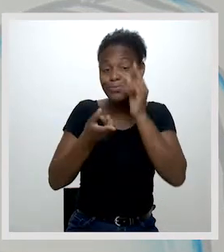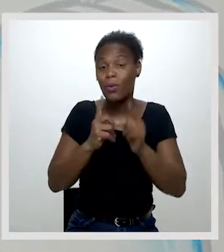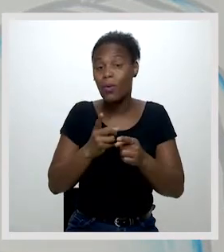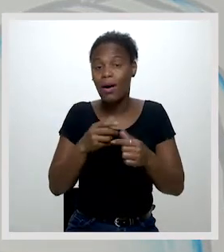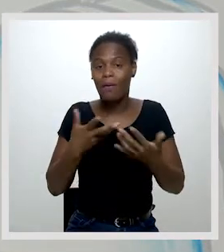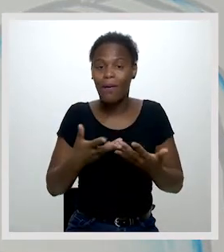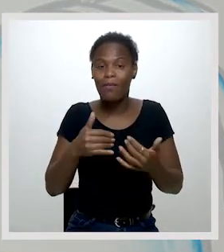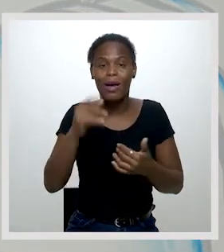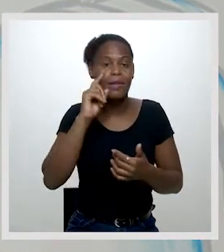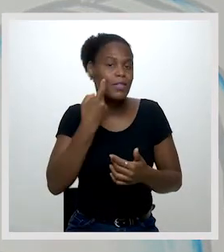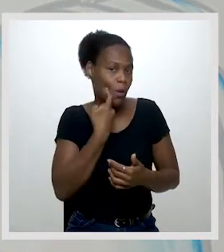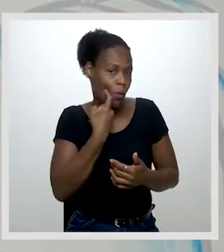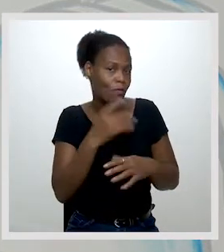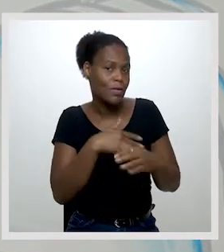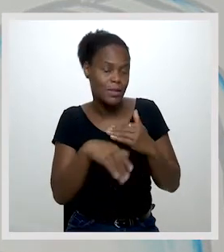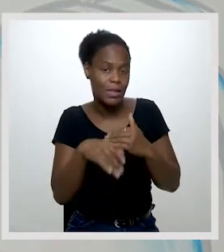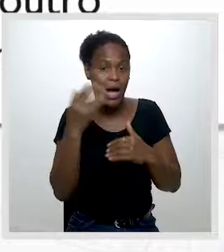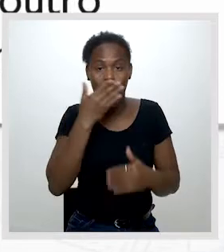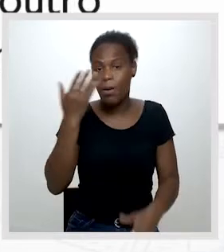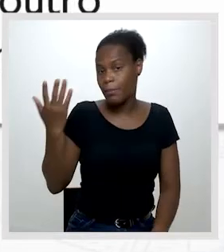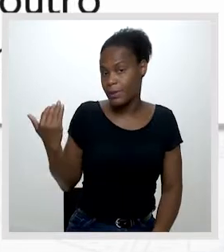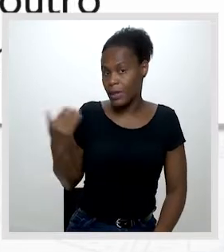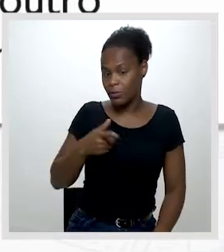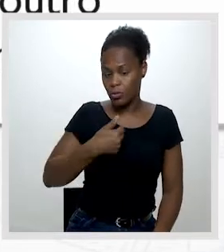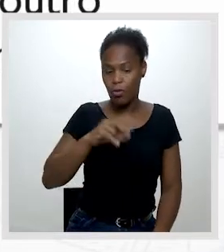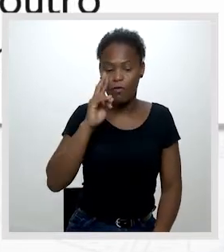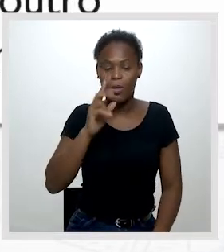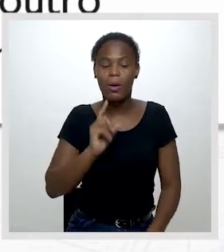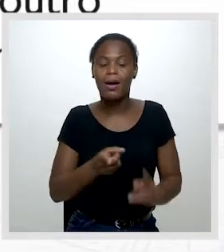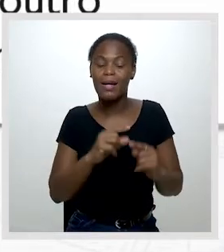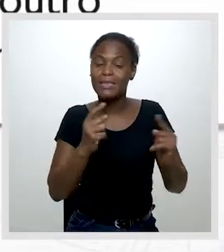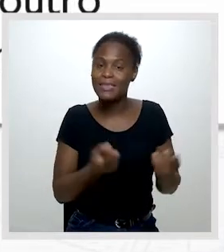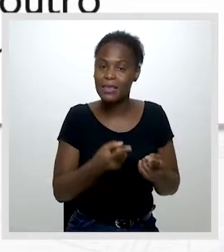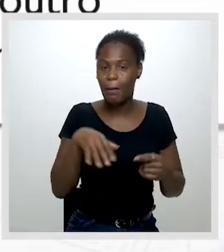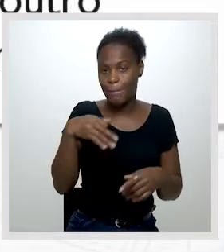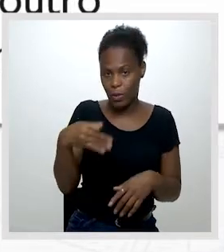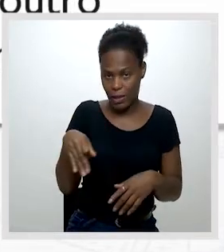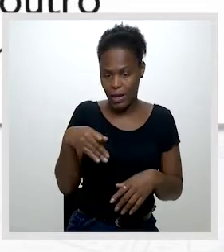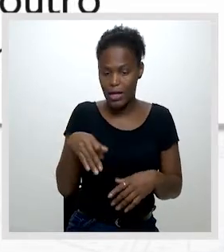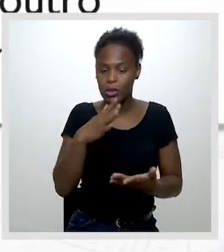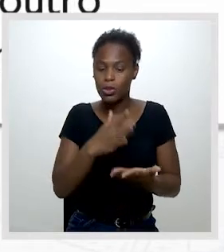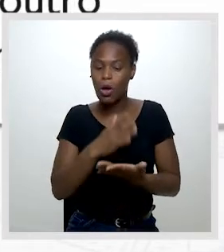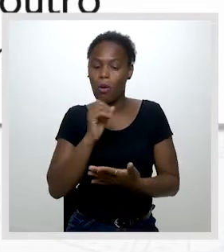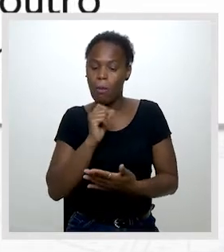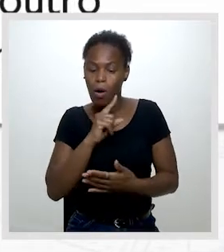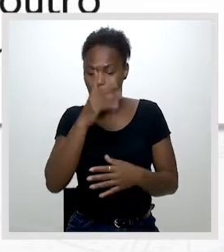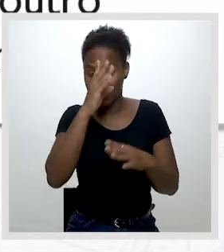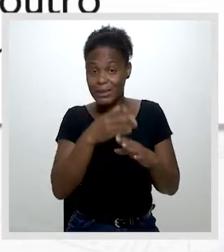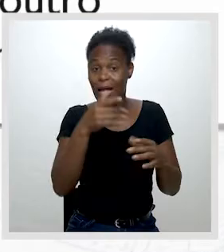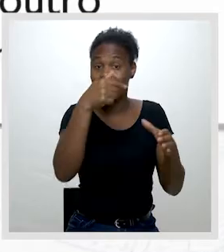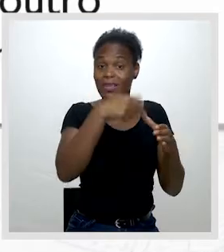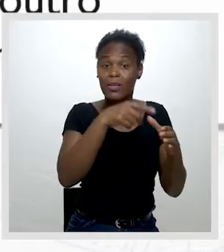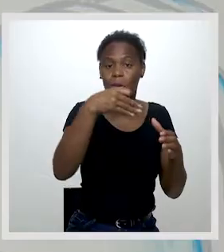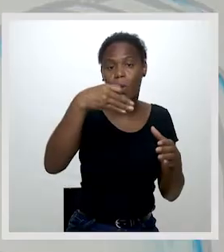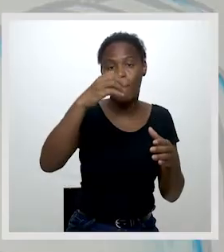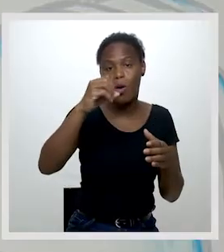da revisão. Na aula passada, nós vimos de que a síntese de proteína só poderia ocorrer a nível dos polissomas,